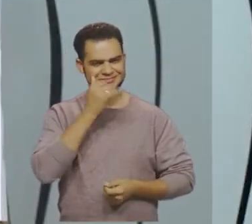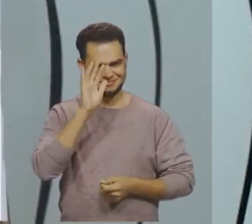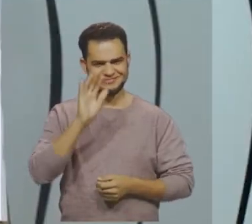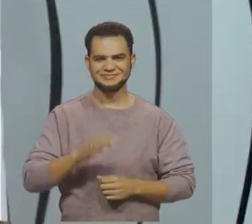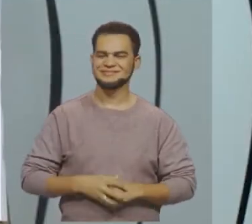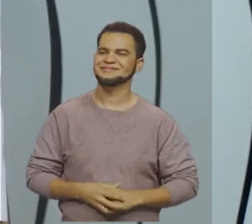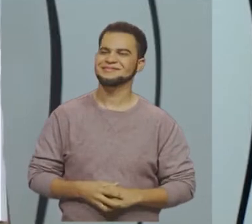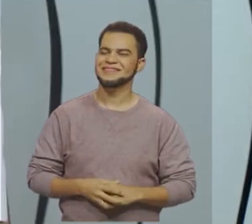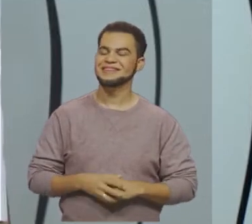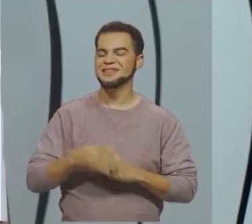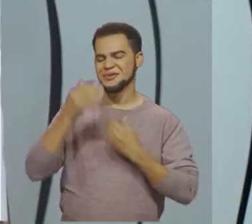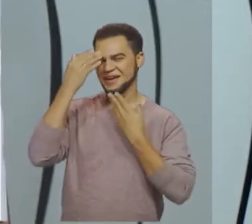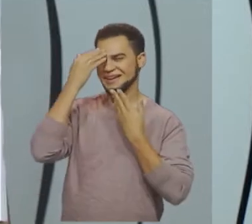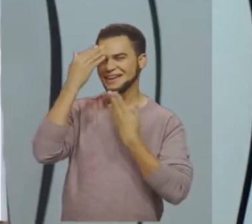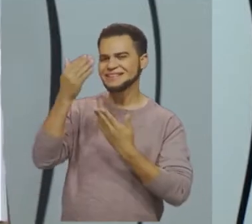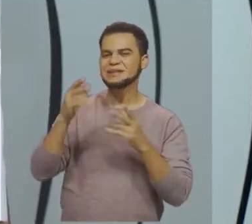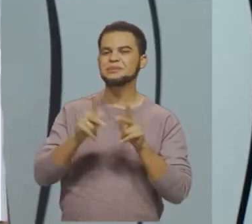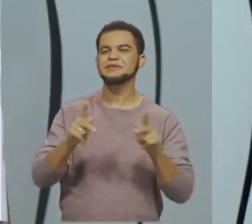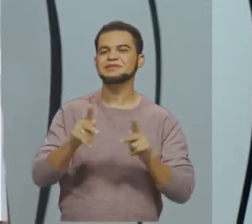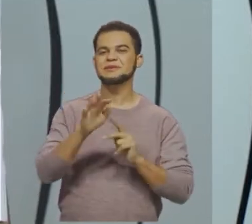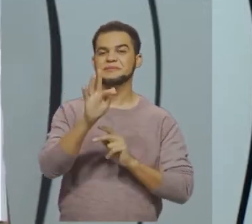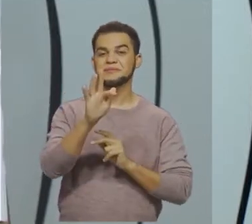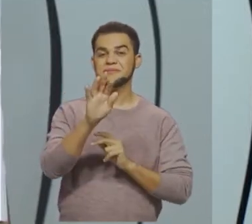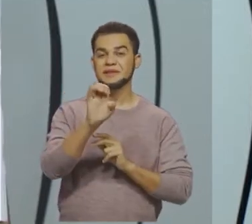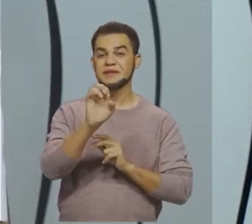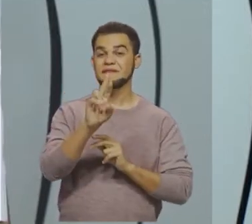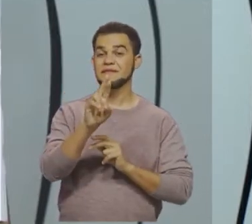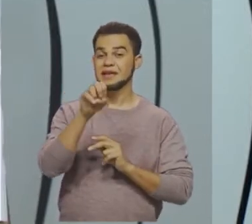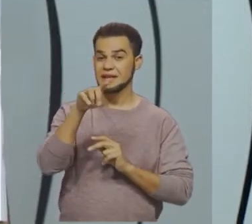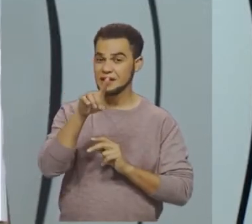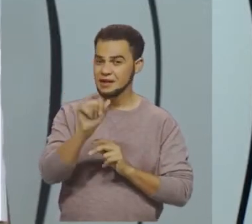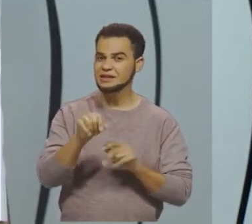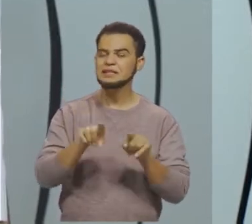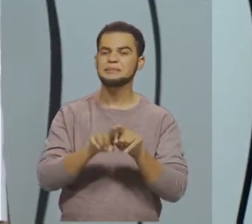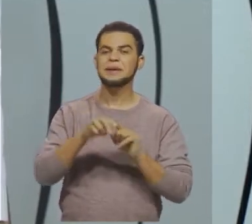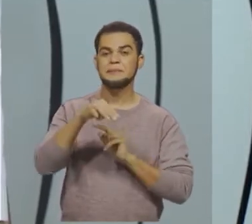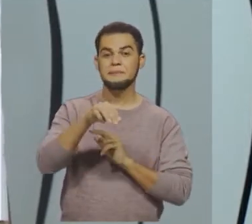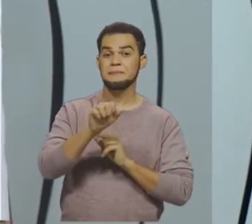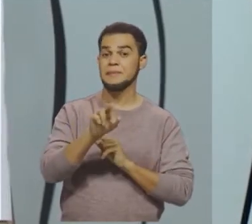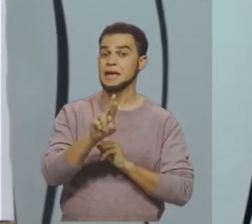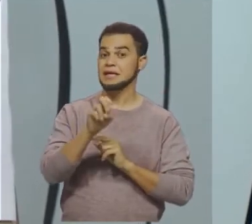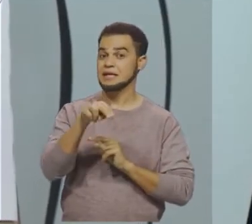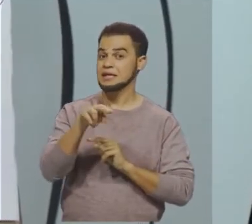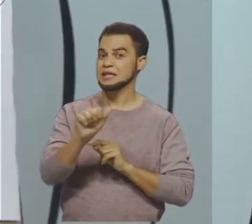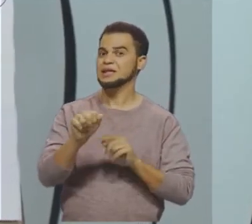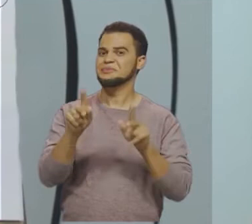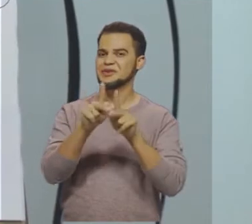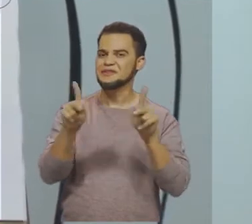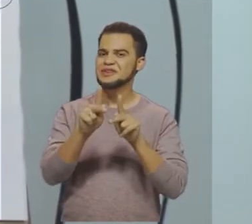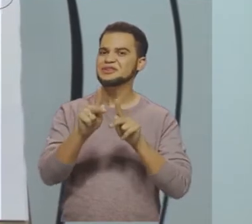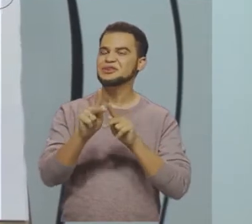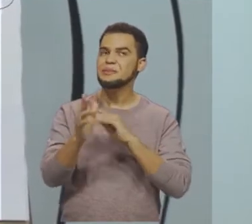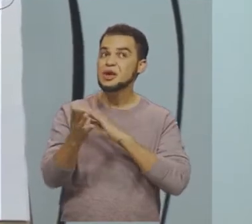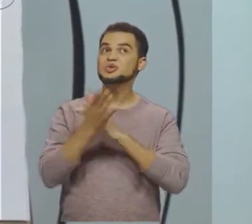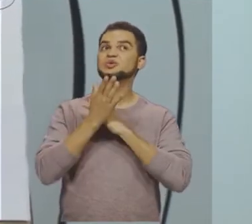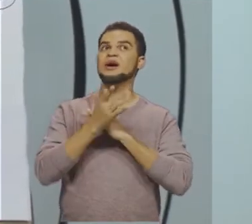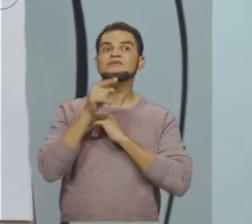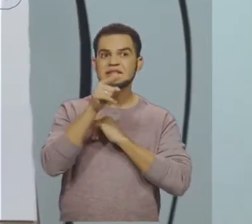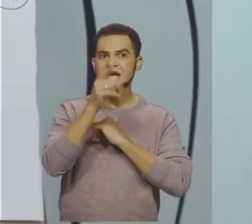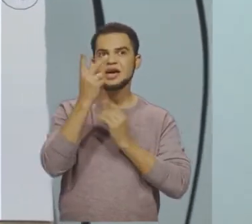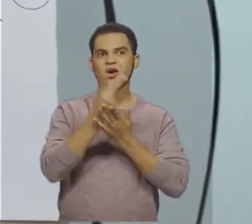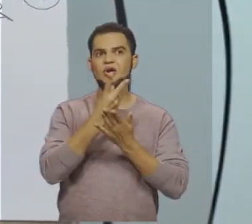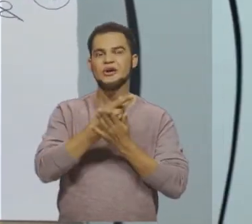10, quero agradecer a Fernanda, a Marina lá de Cataguases também, muito obrigado. O pessoal tem apoiado a gente, tá? Muito